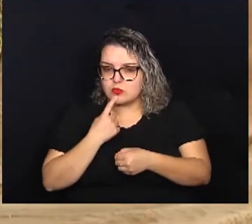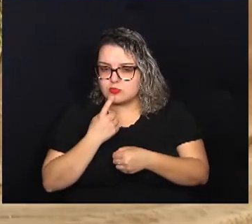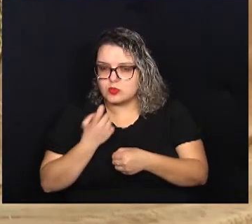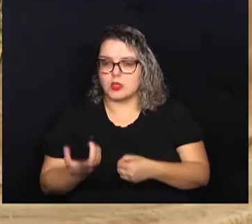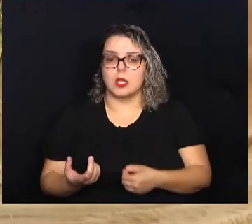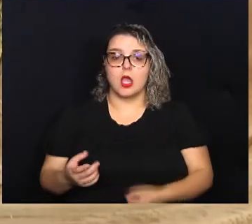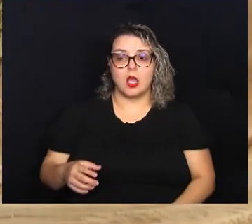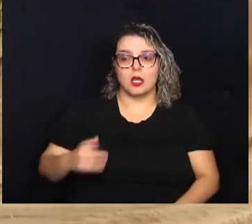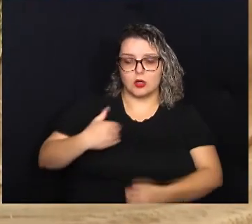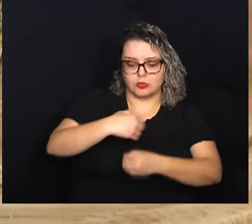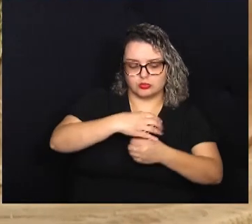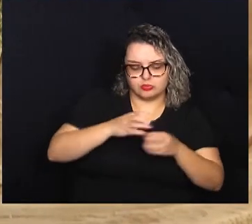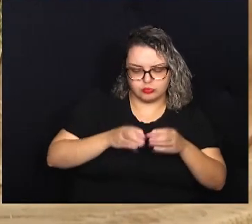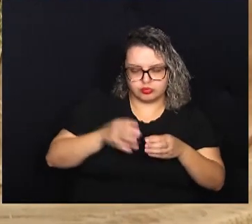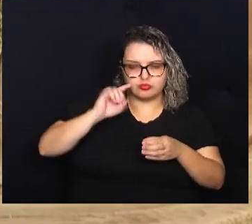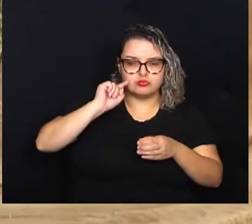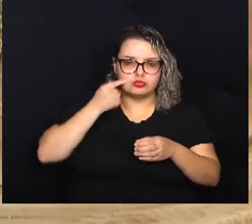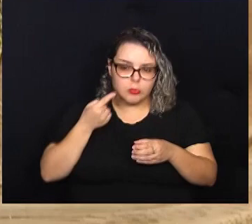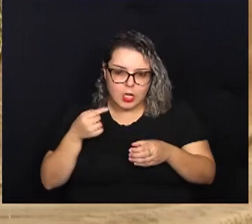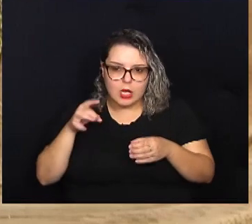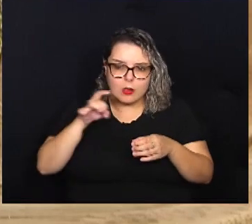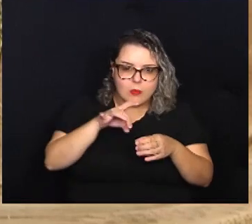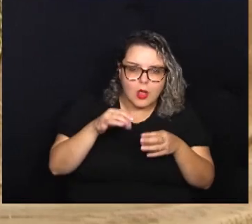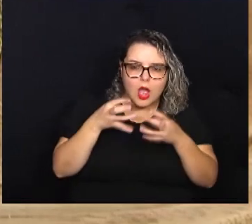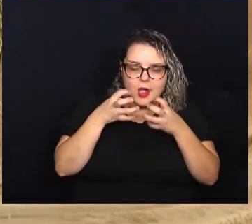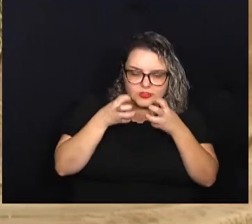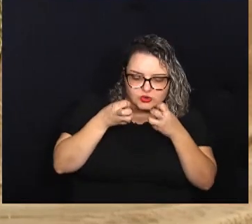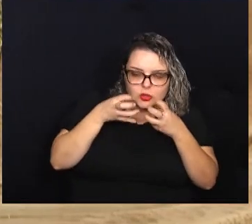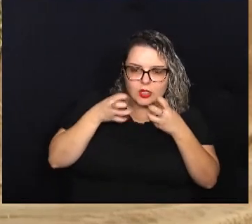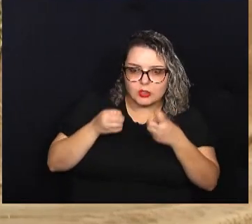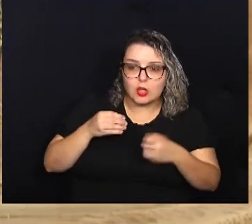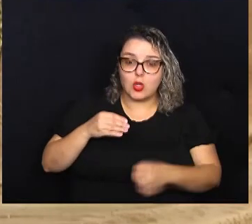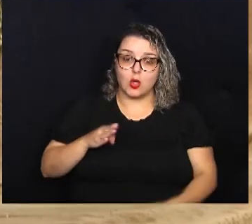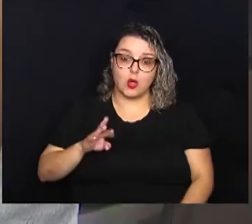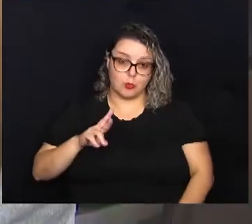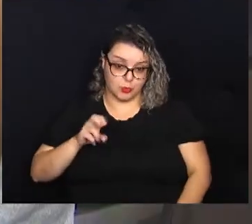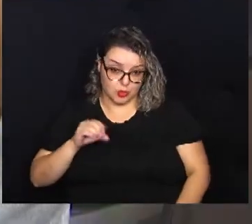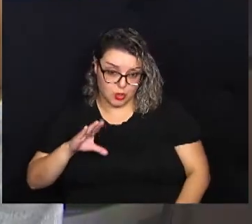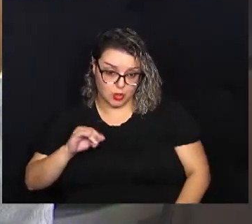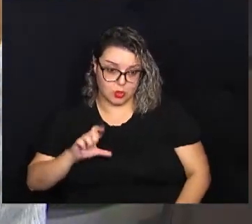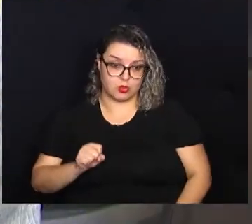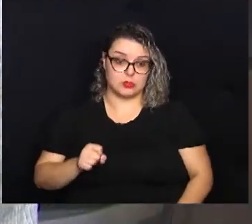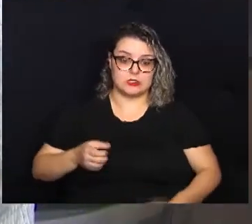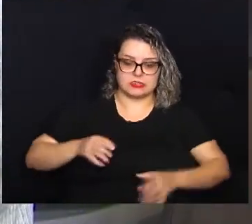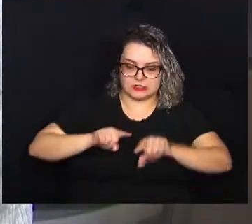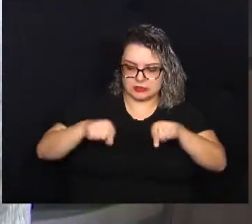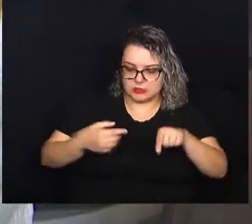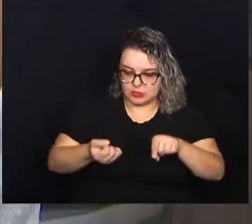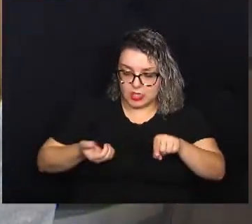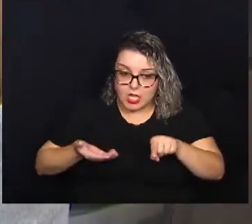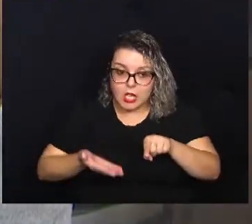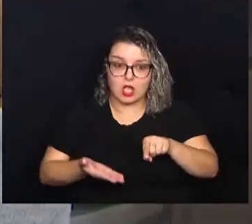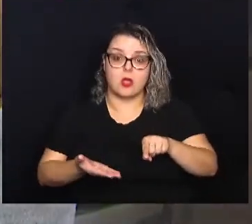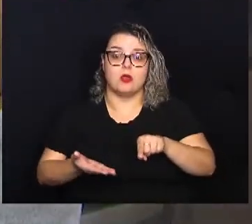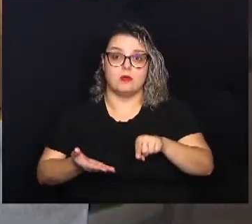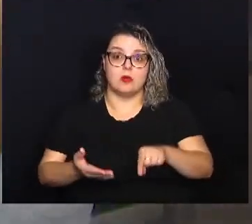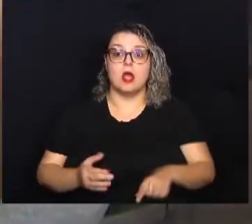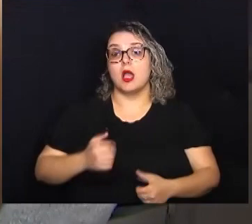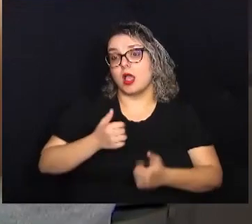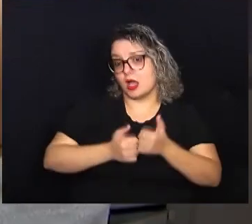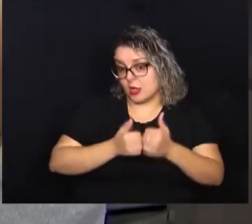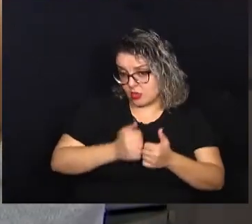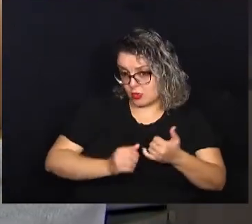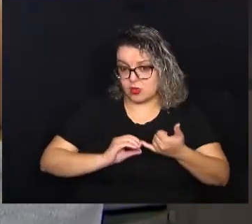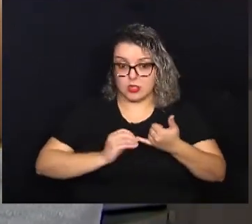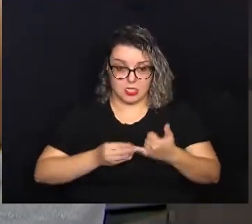sementinhas para dar aquela crocância brócolis assado com alho o arroz feijão e kibe assado também